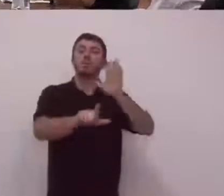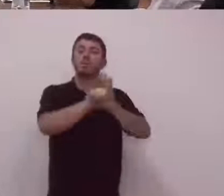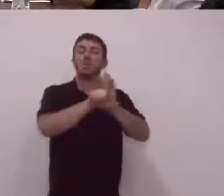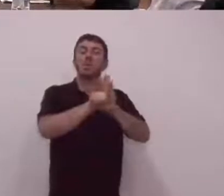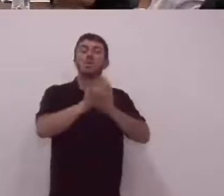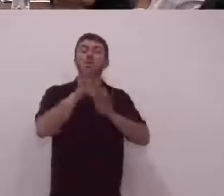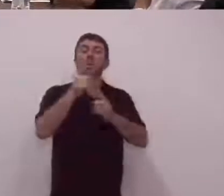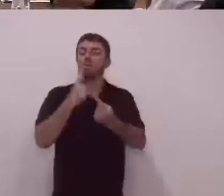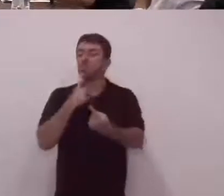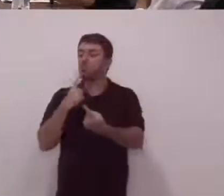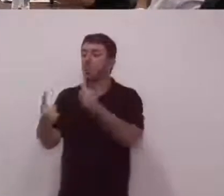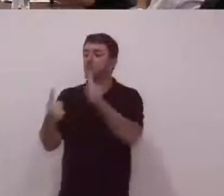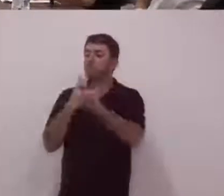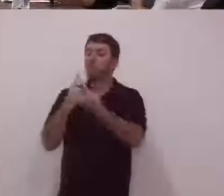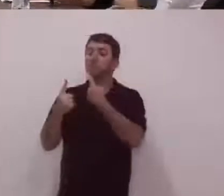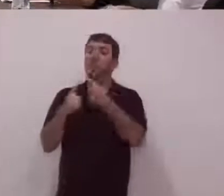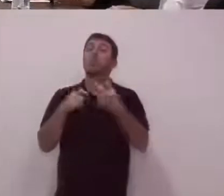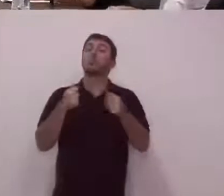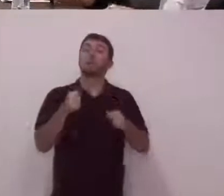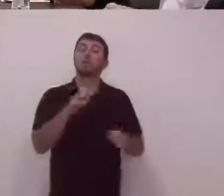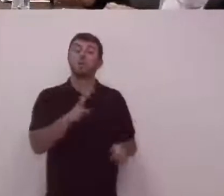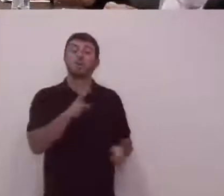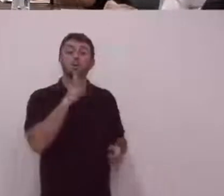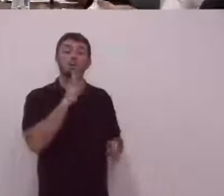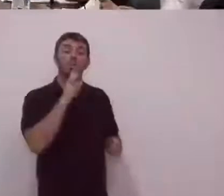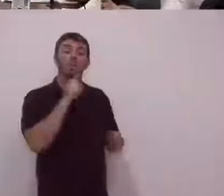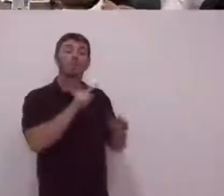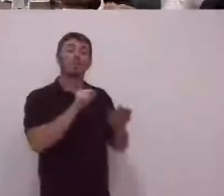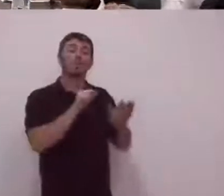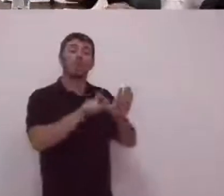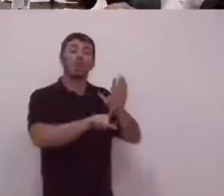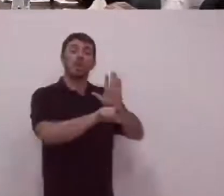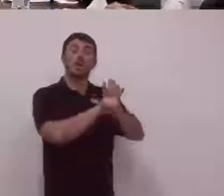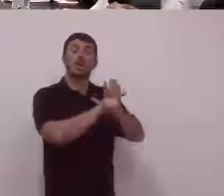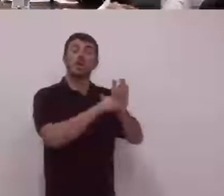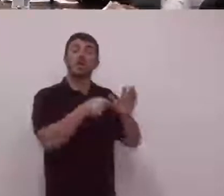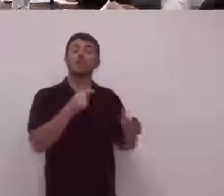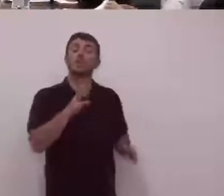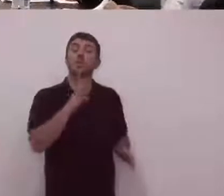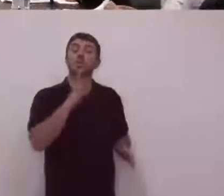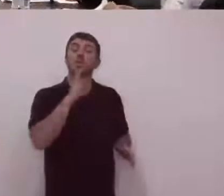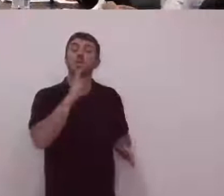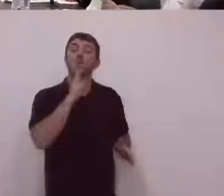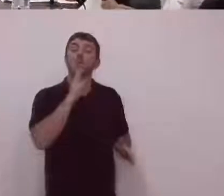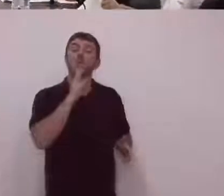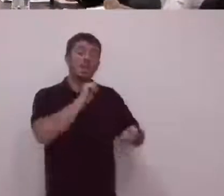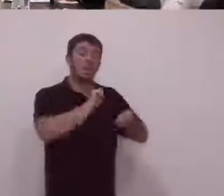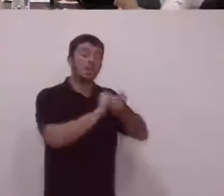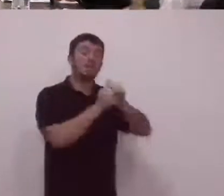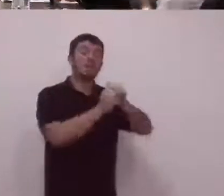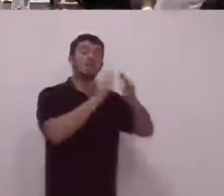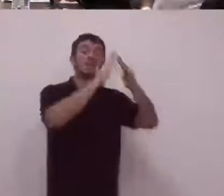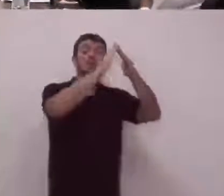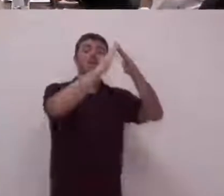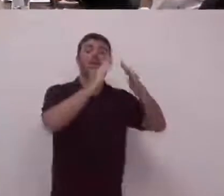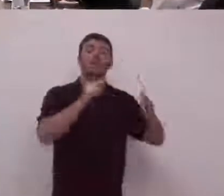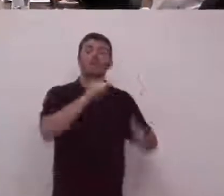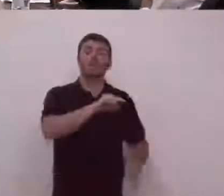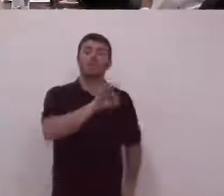verbais, sem conhecer as exigências da adequação do imóvel estabelecido pela Polícia Militar para pleno